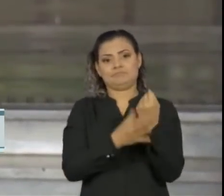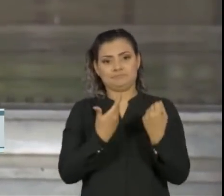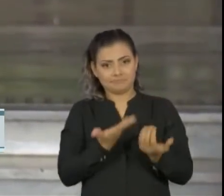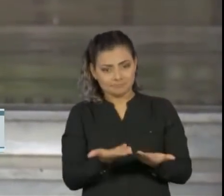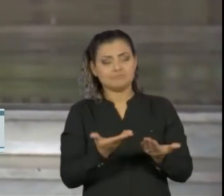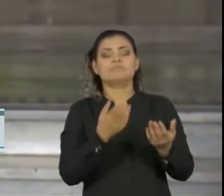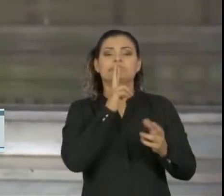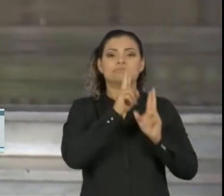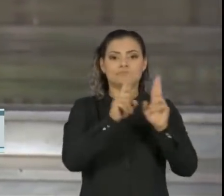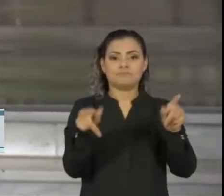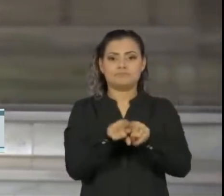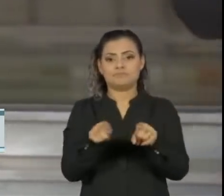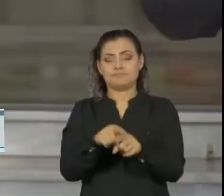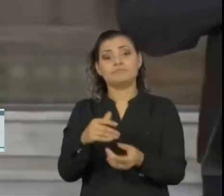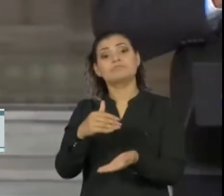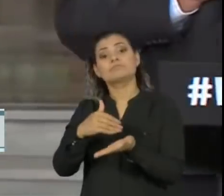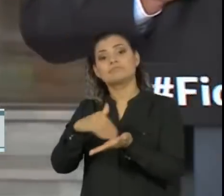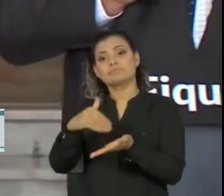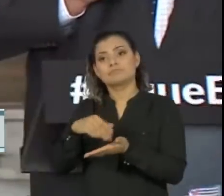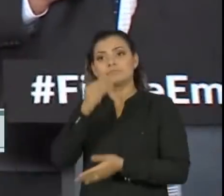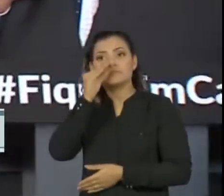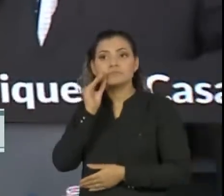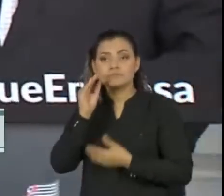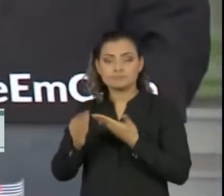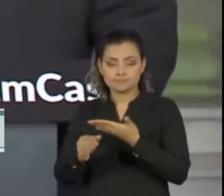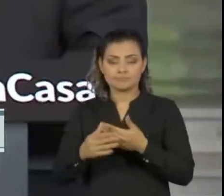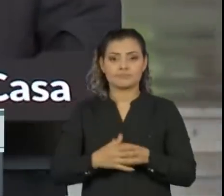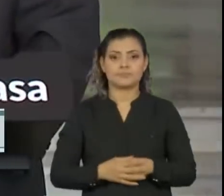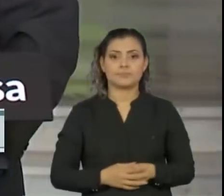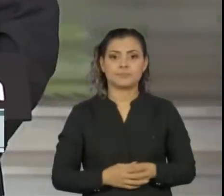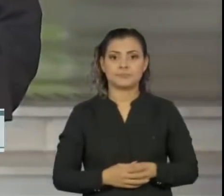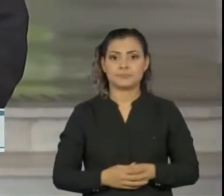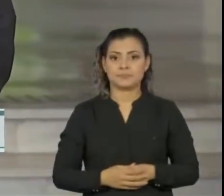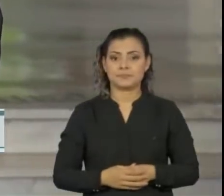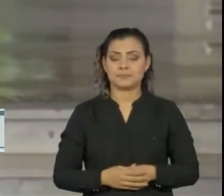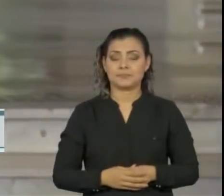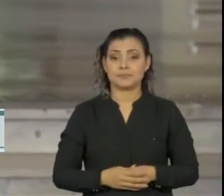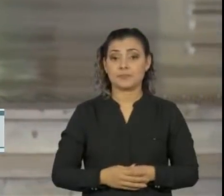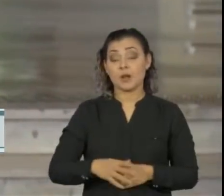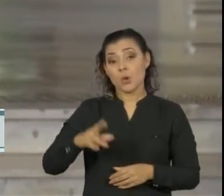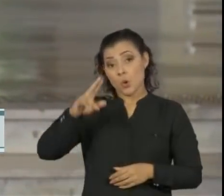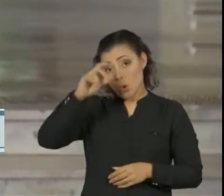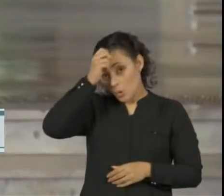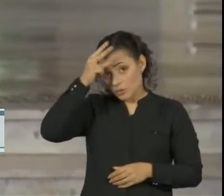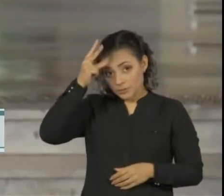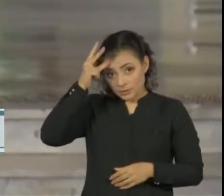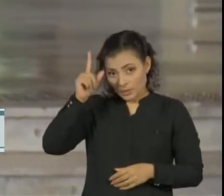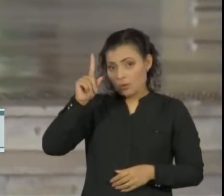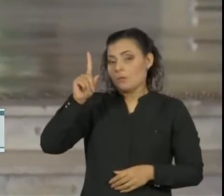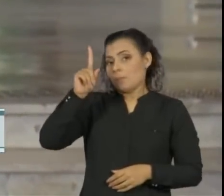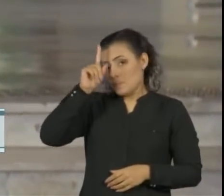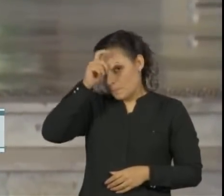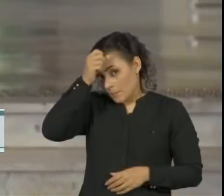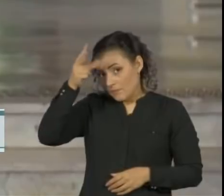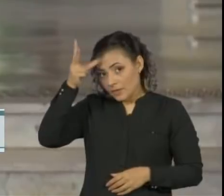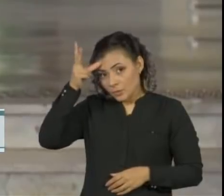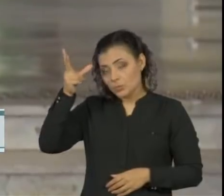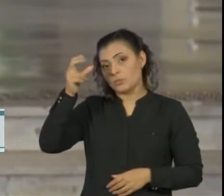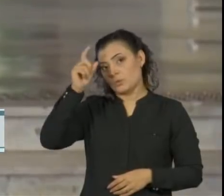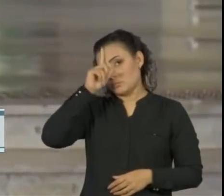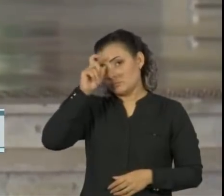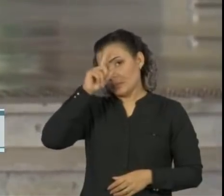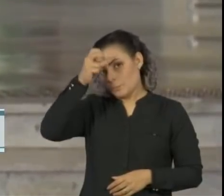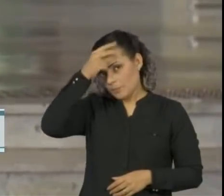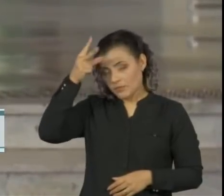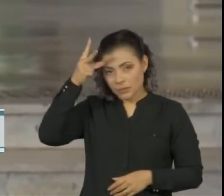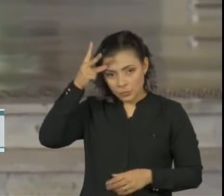José Henrique Guerra, secretário de Saúde do Estado de São Paulo. Tanto os hospitais municipais quanto os estaduais têm